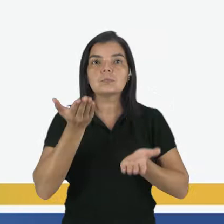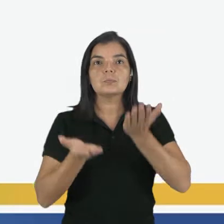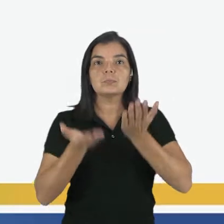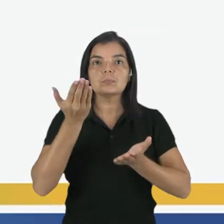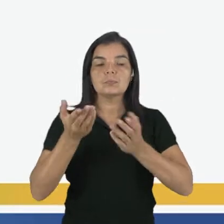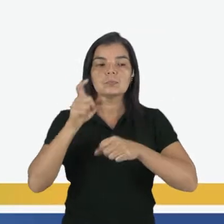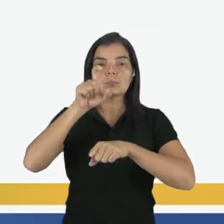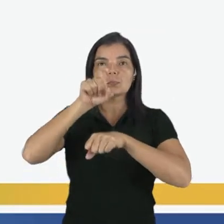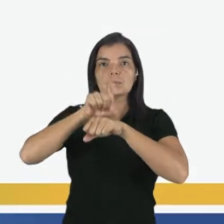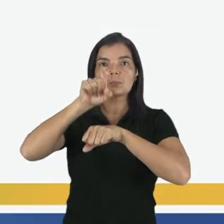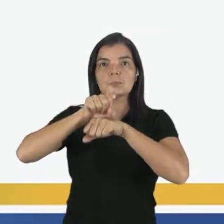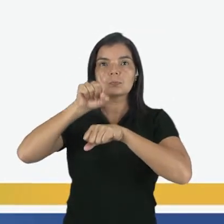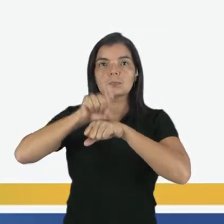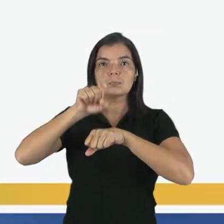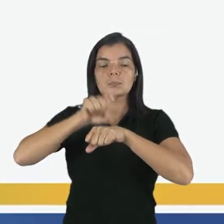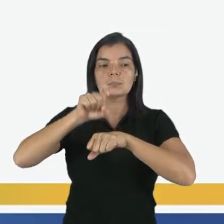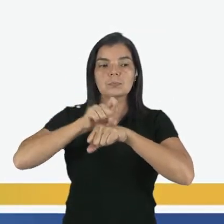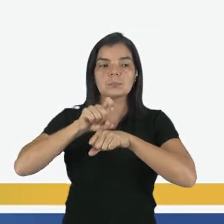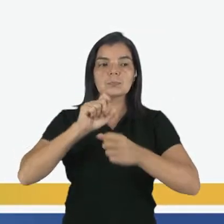Escorpião,